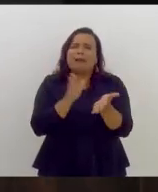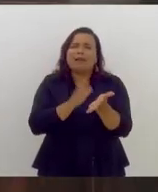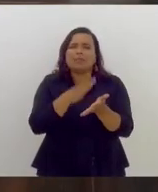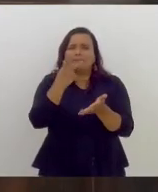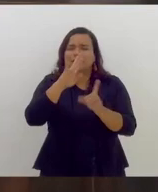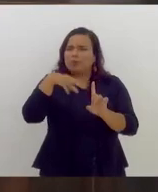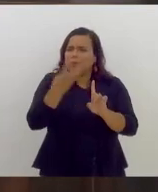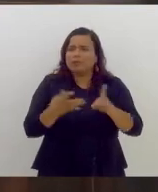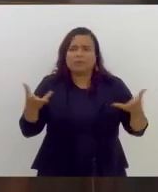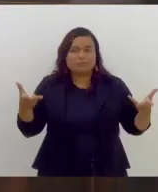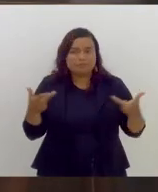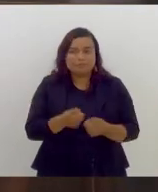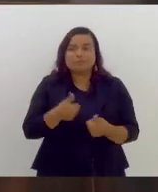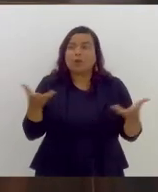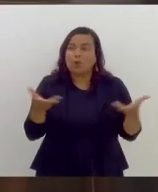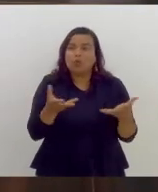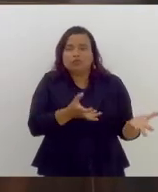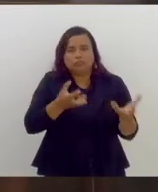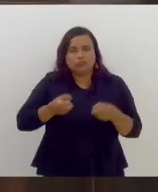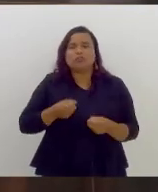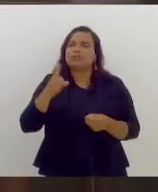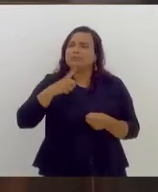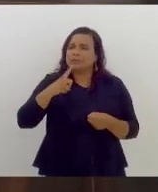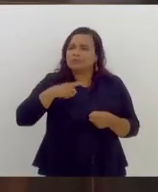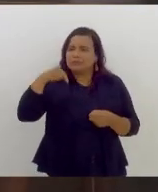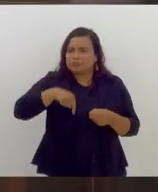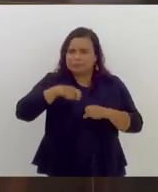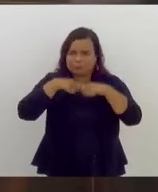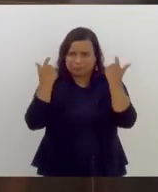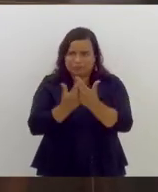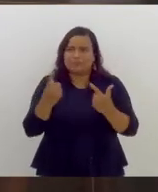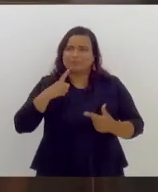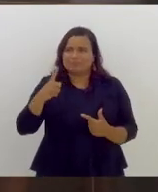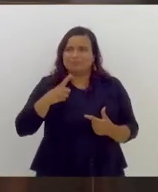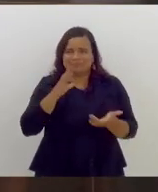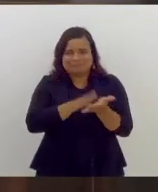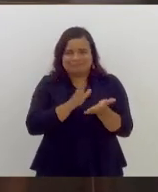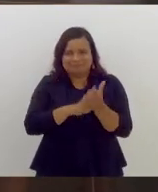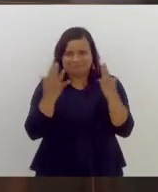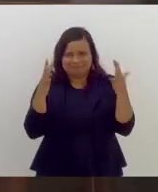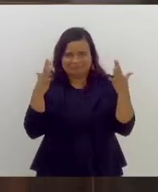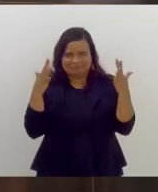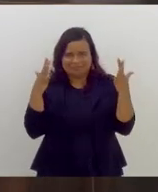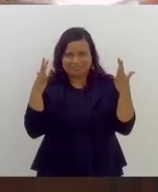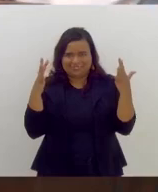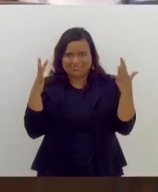homenagem que hoje você está recebendo aqui na Assembleia Legislativa. Parabéns.